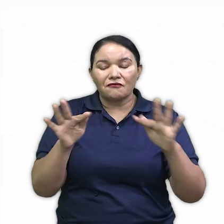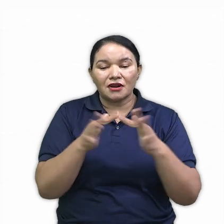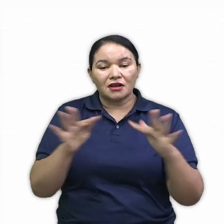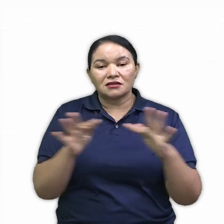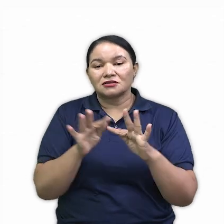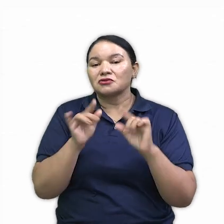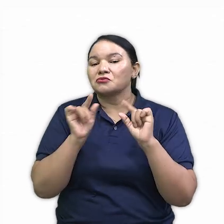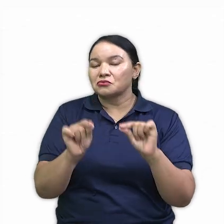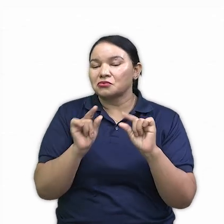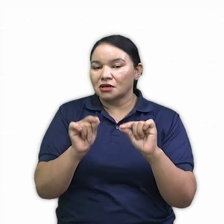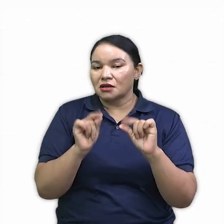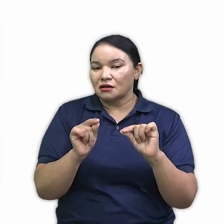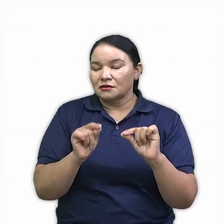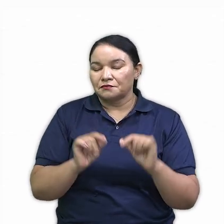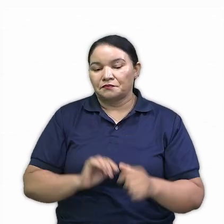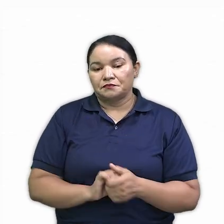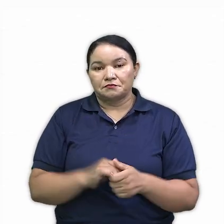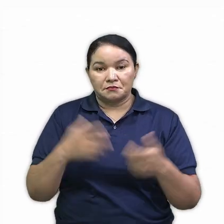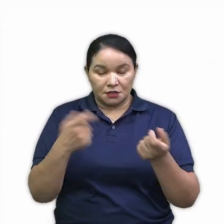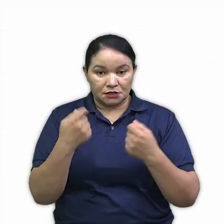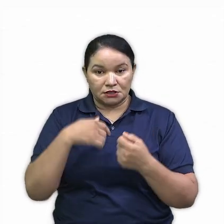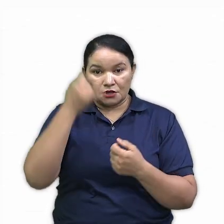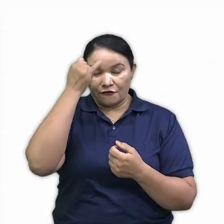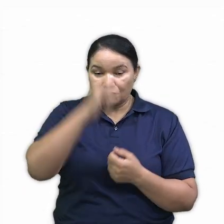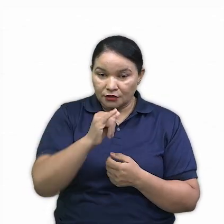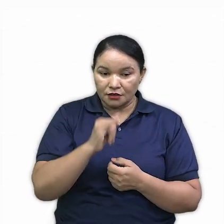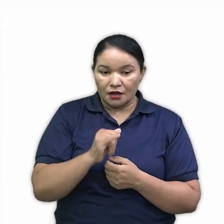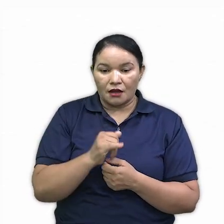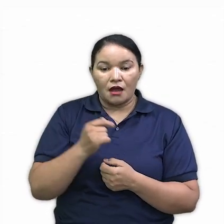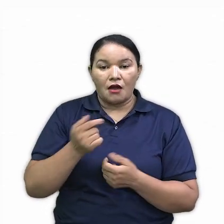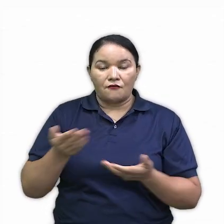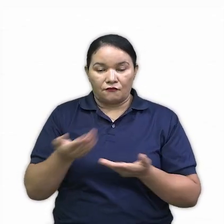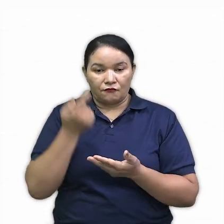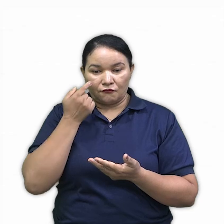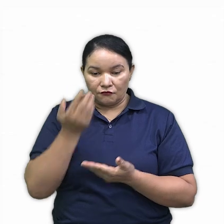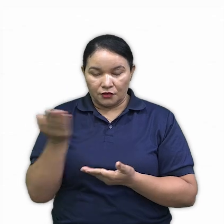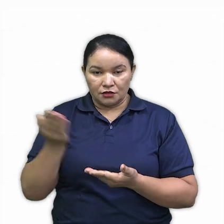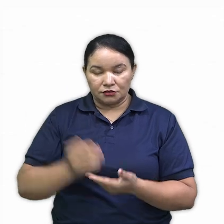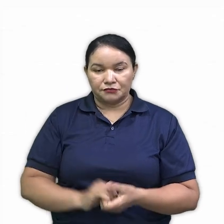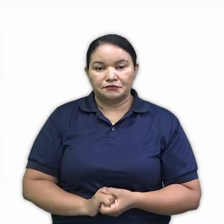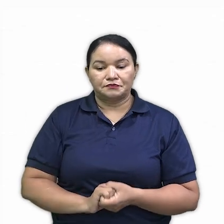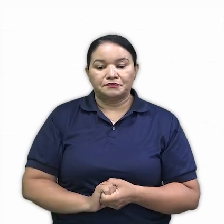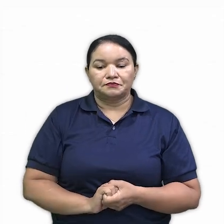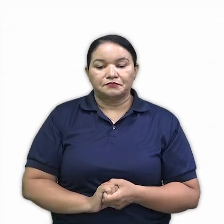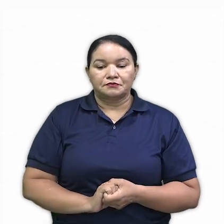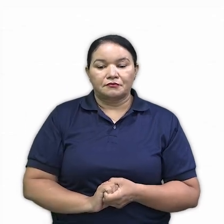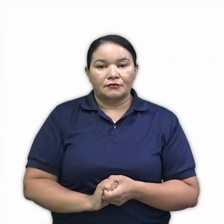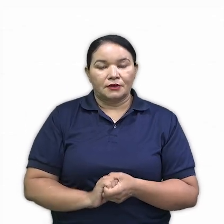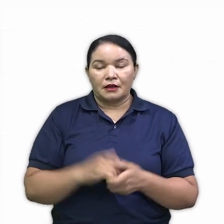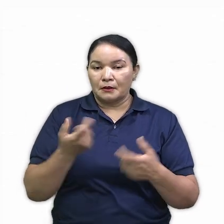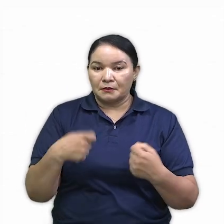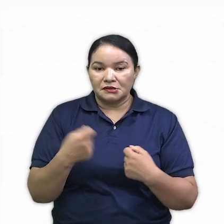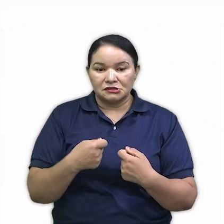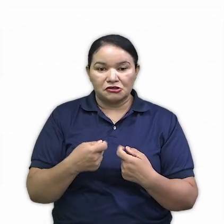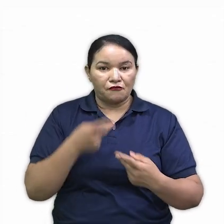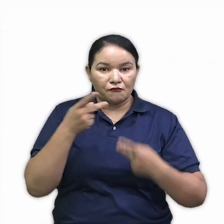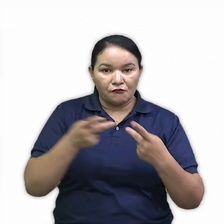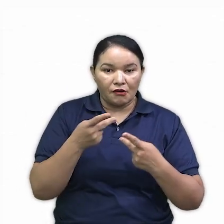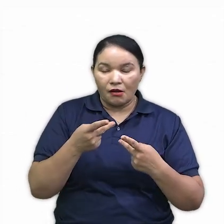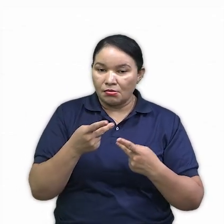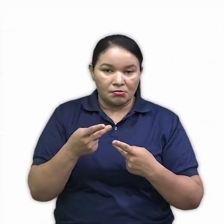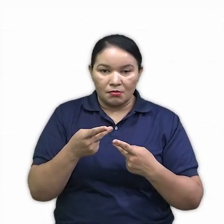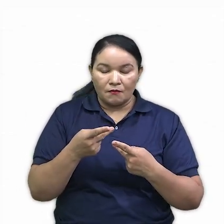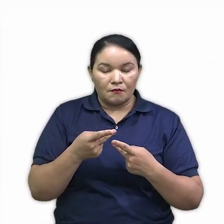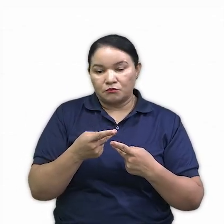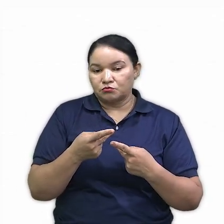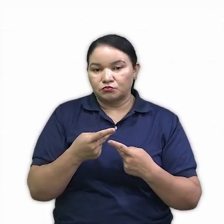frases que foram ditas e que nós temos que hoje olhar para essas frases e banir completamente da nossa existência, da nossa vida,